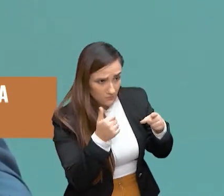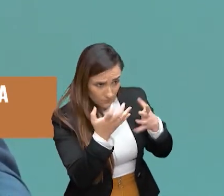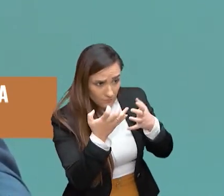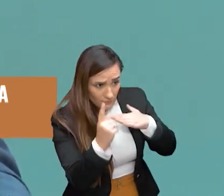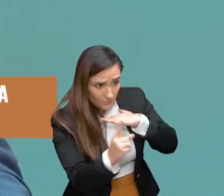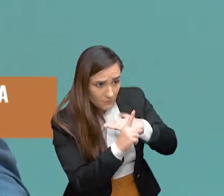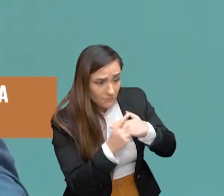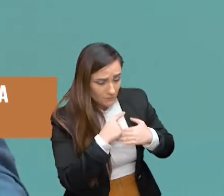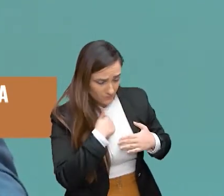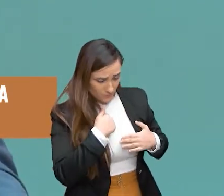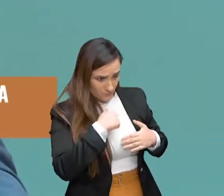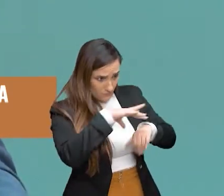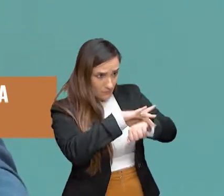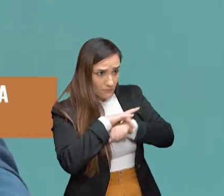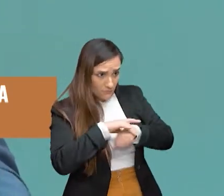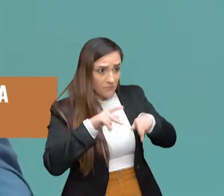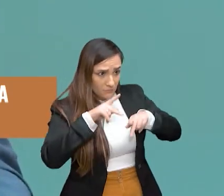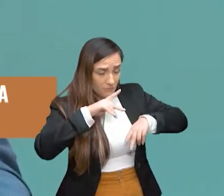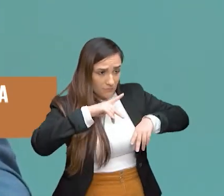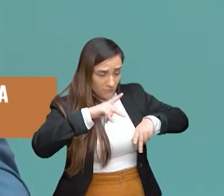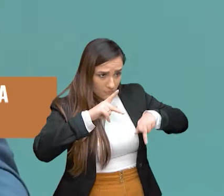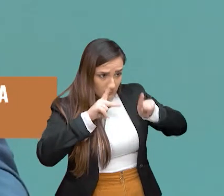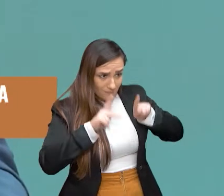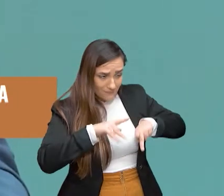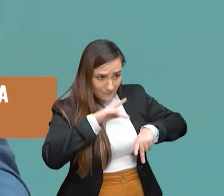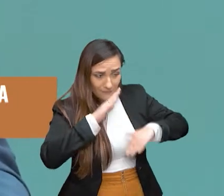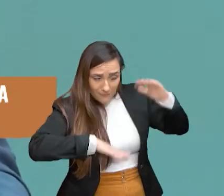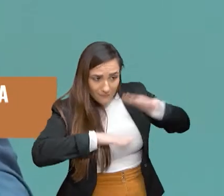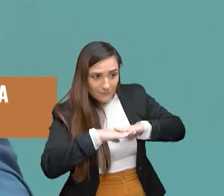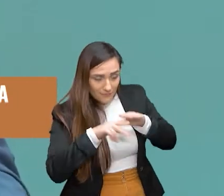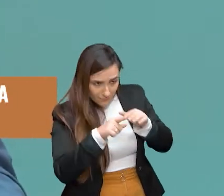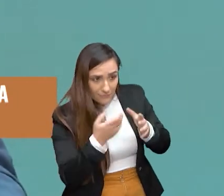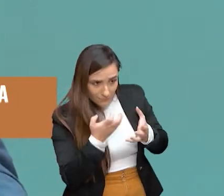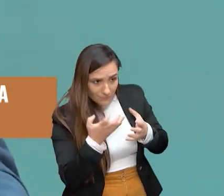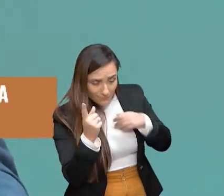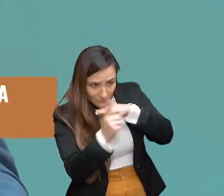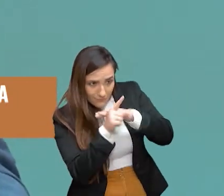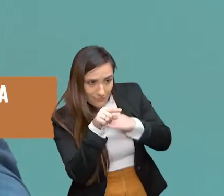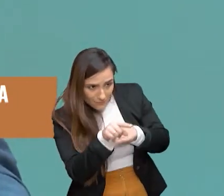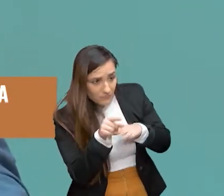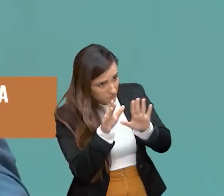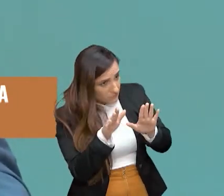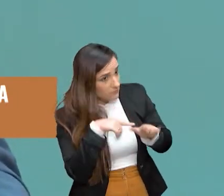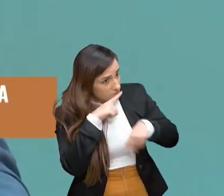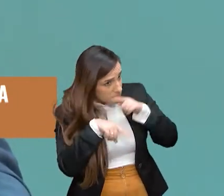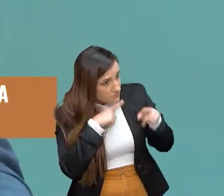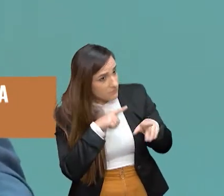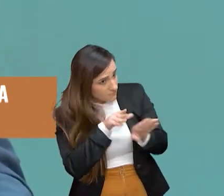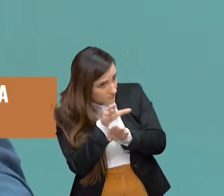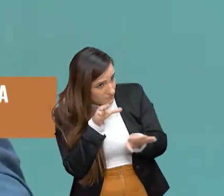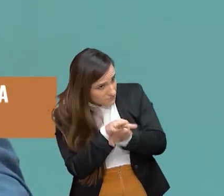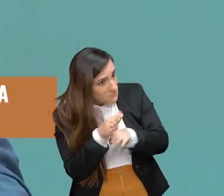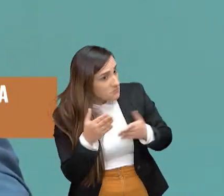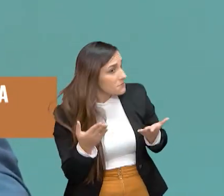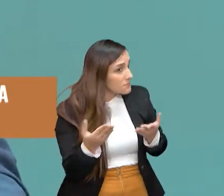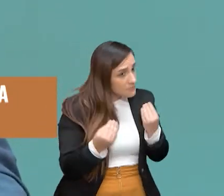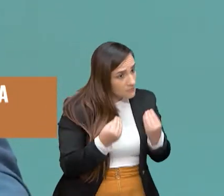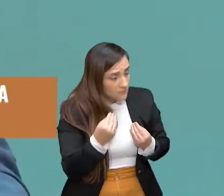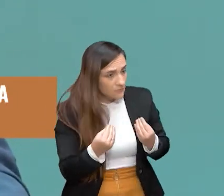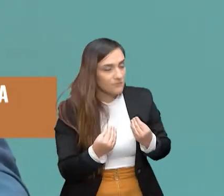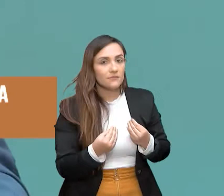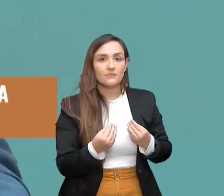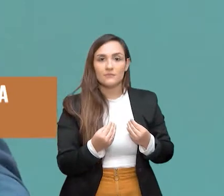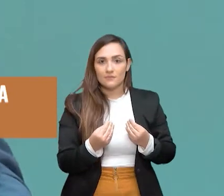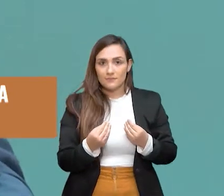situação de rua, nos apresentando enquanto defensoria, dizendo que nós estamos ali para orientação jurídica,